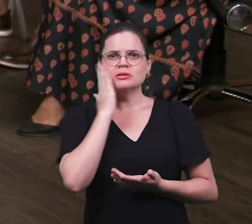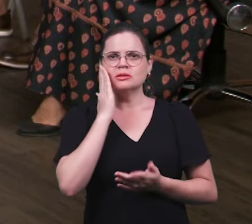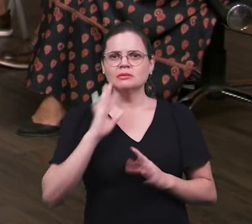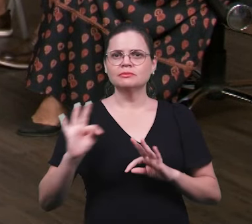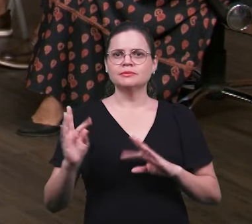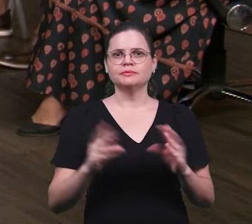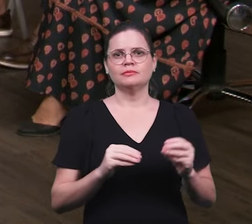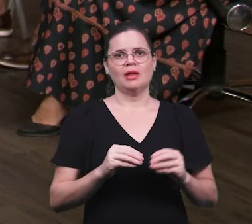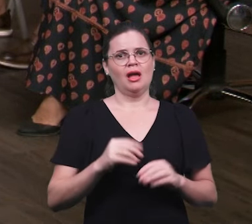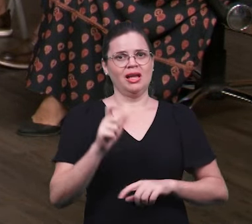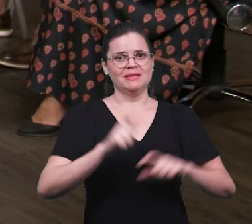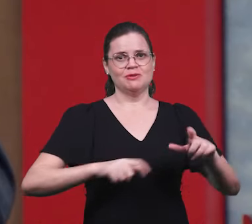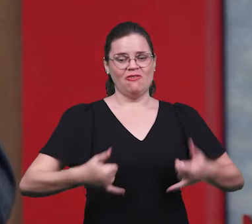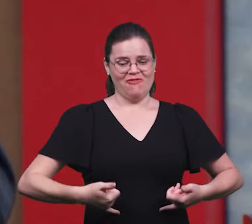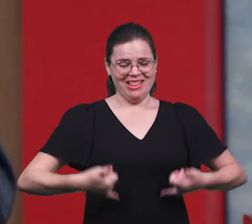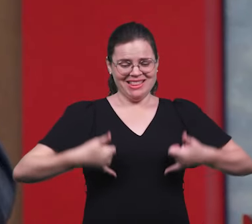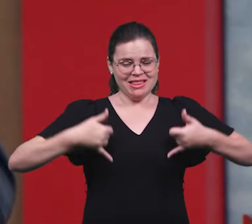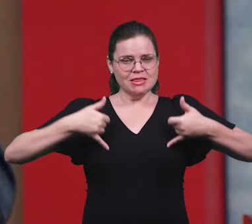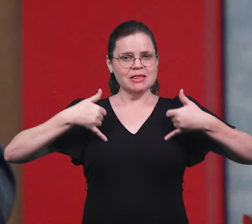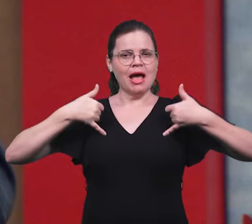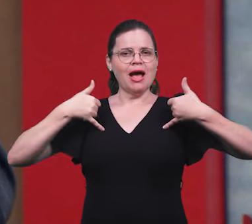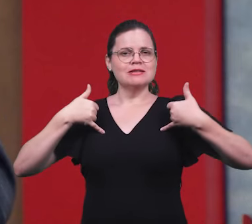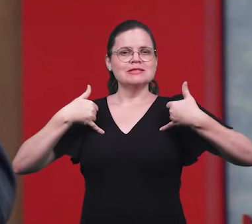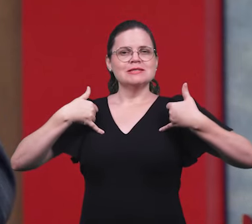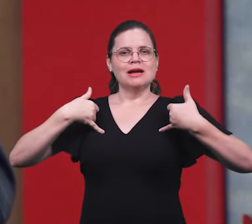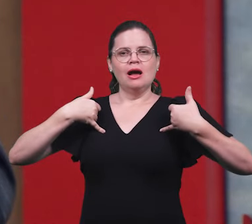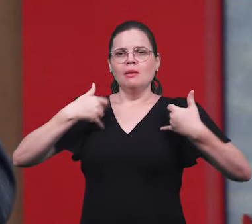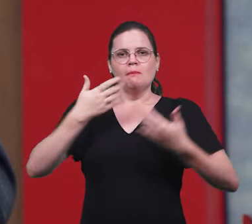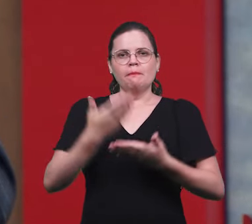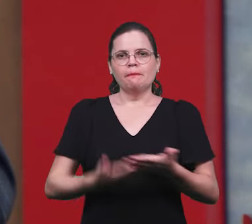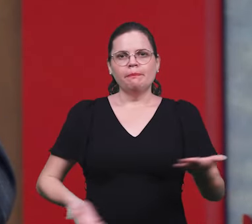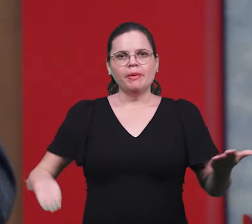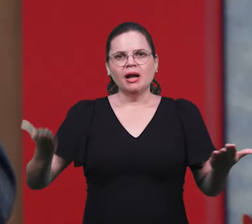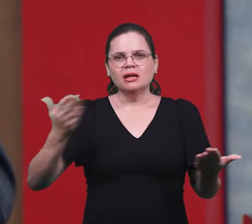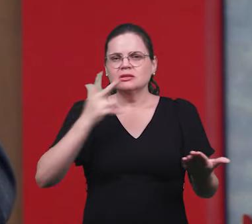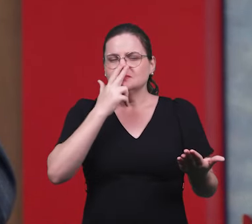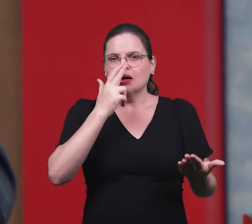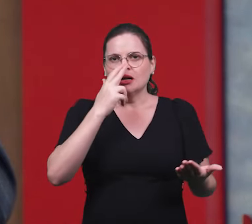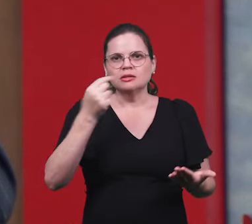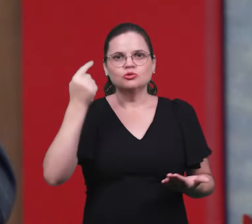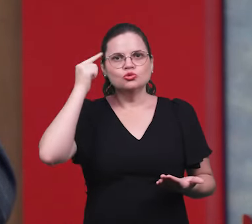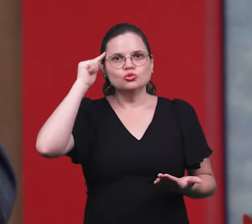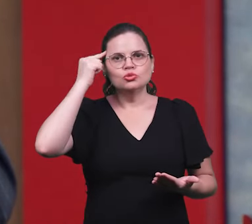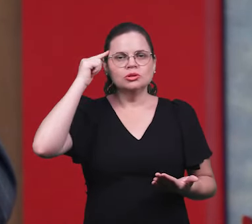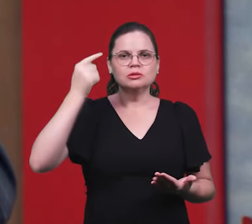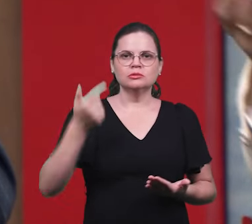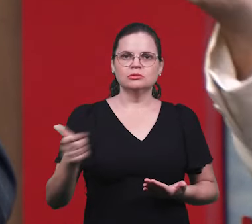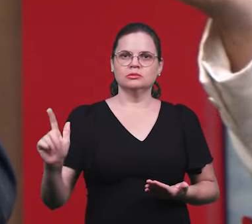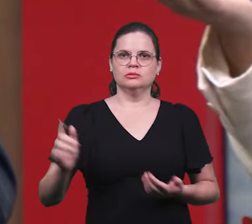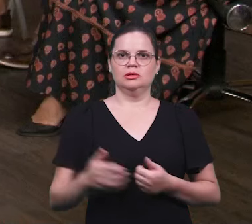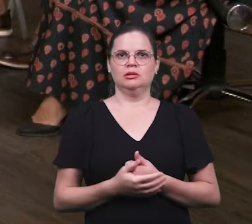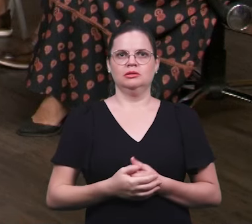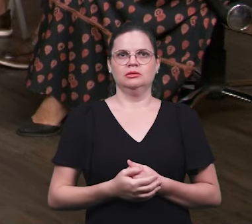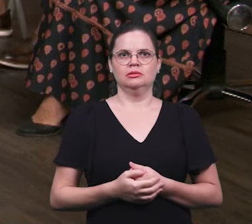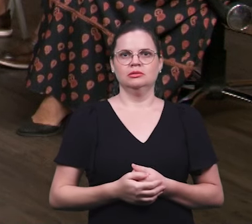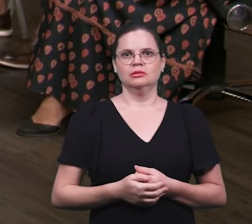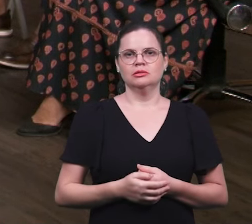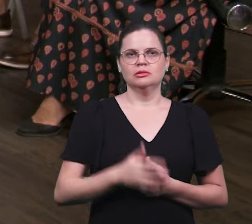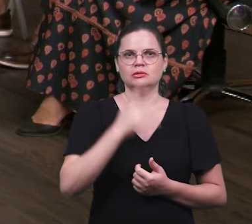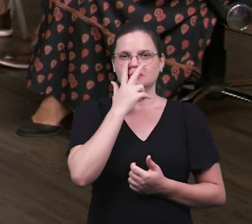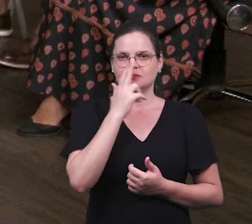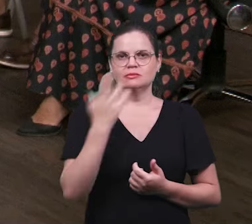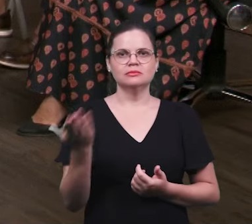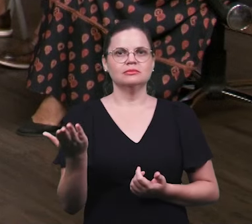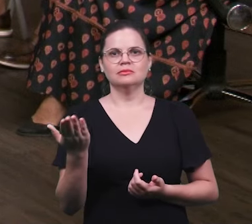perdendo, assim, a noção de que tem um mundo virtual, mas tem um mundo real. É uma ingenuidade, né? É